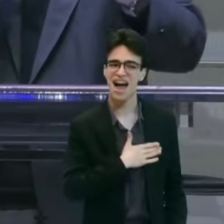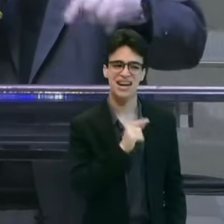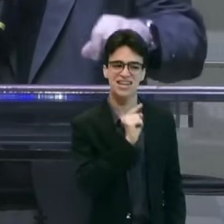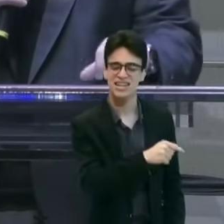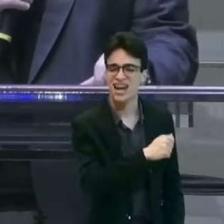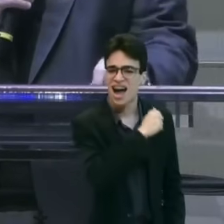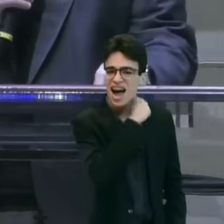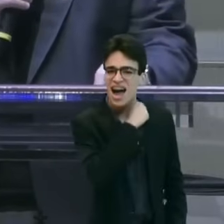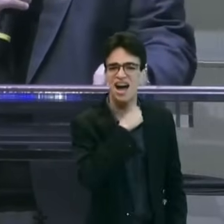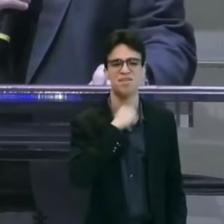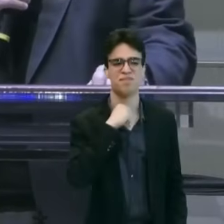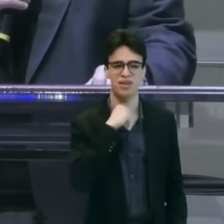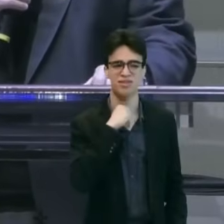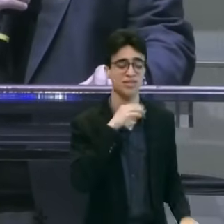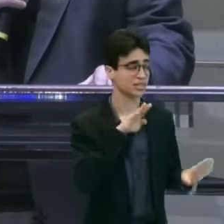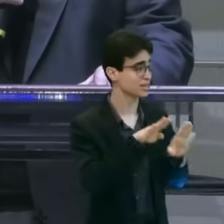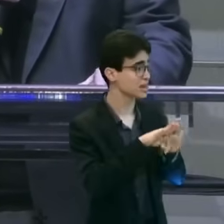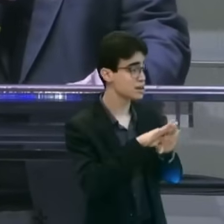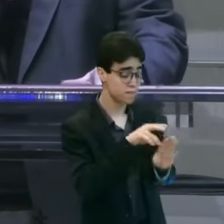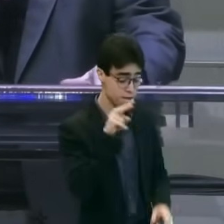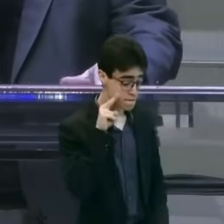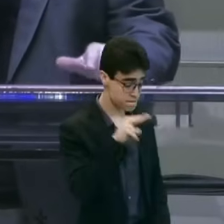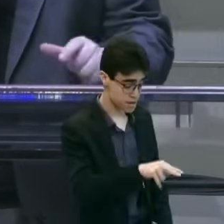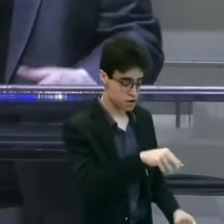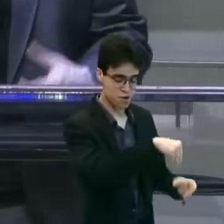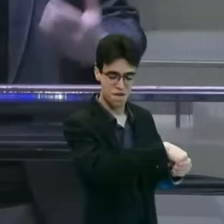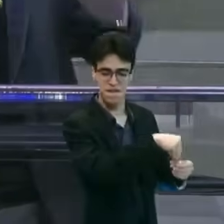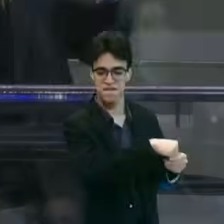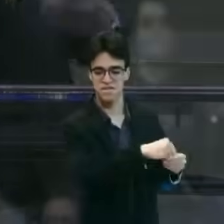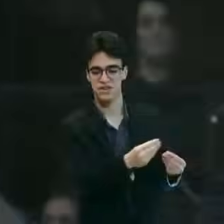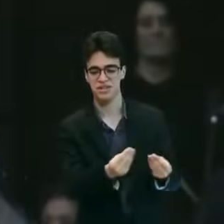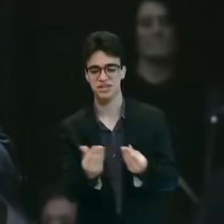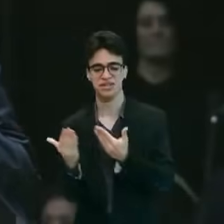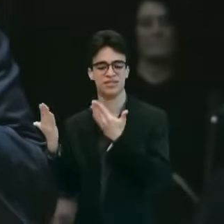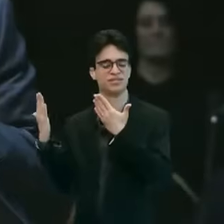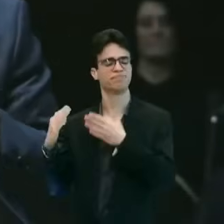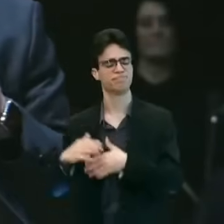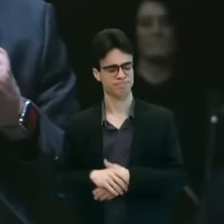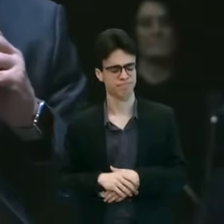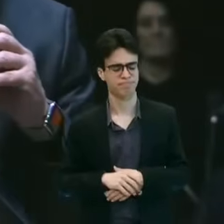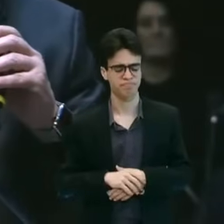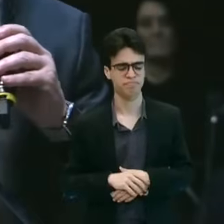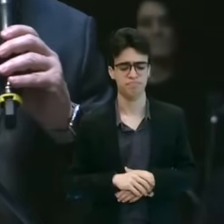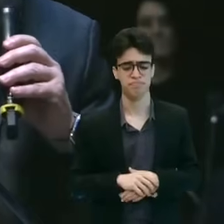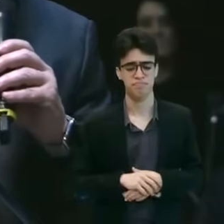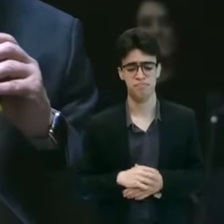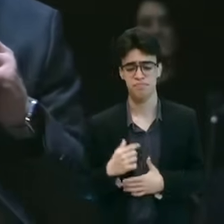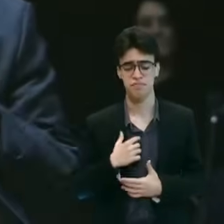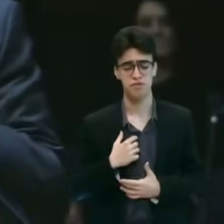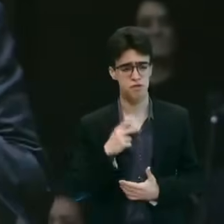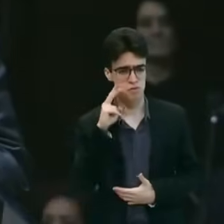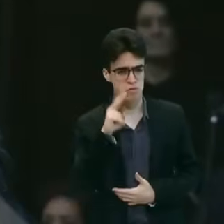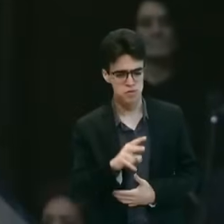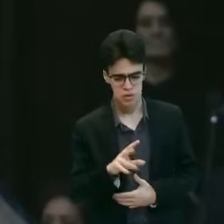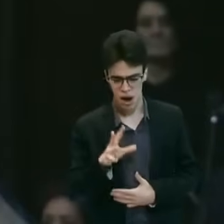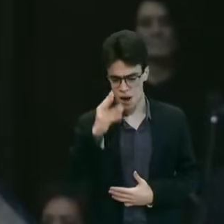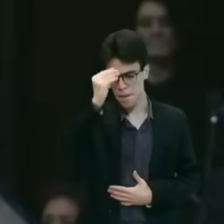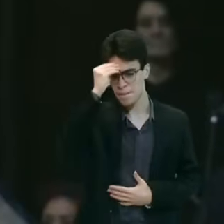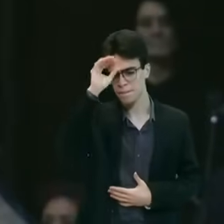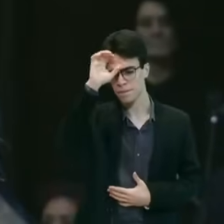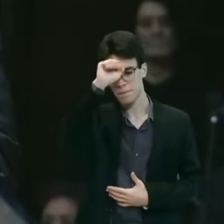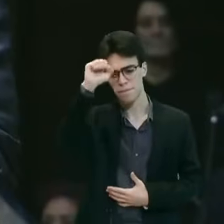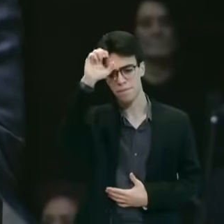Abel e com a sua oferta. O que eu aprendo aqui é que no coração de